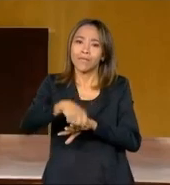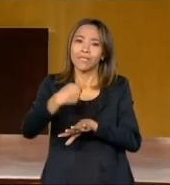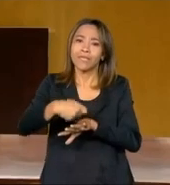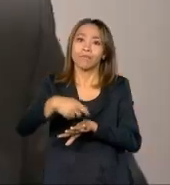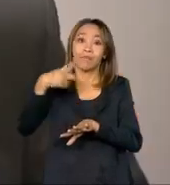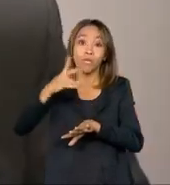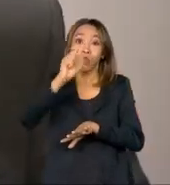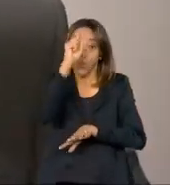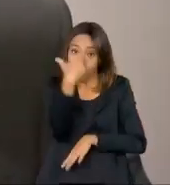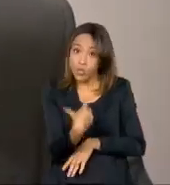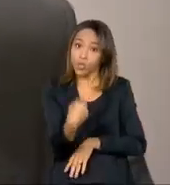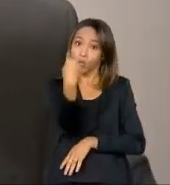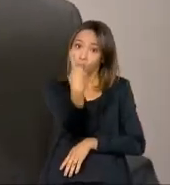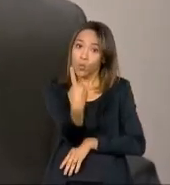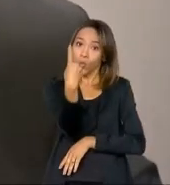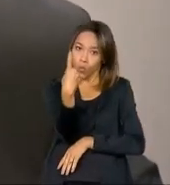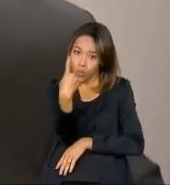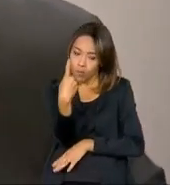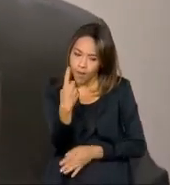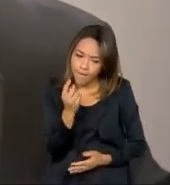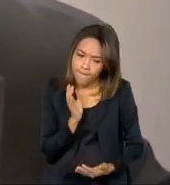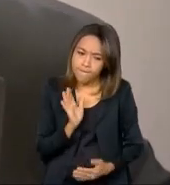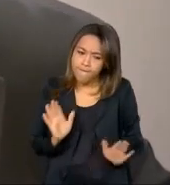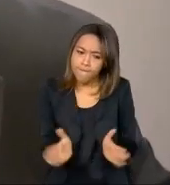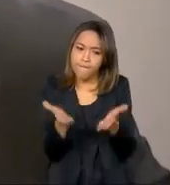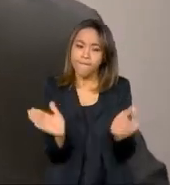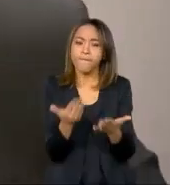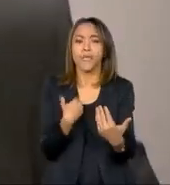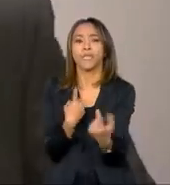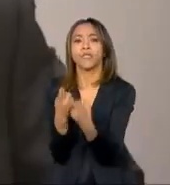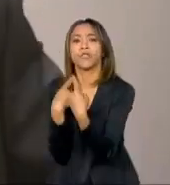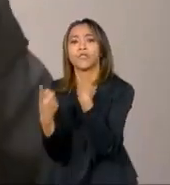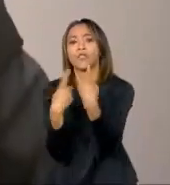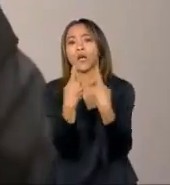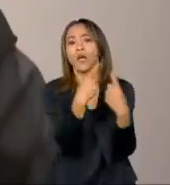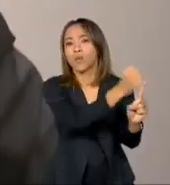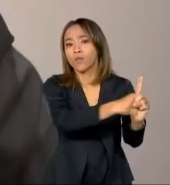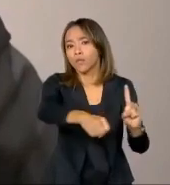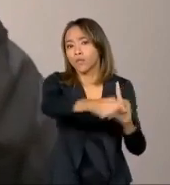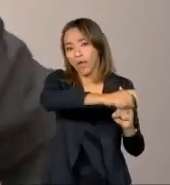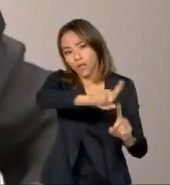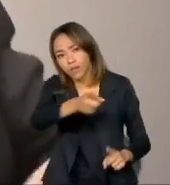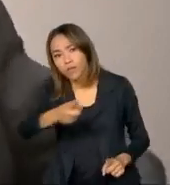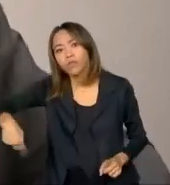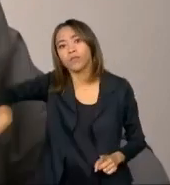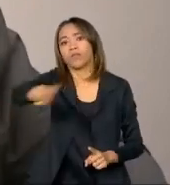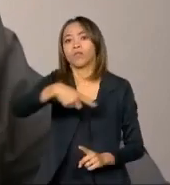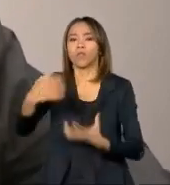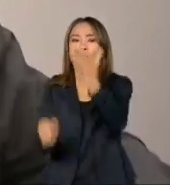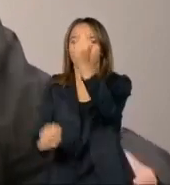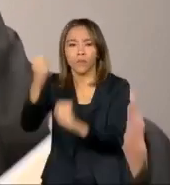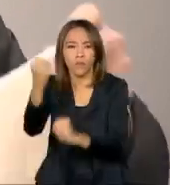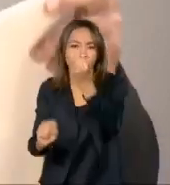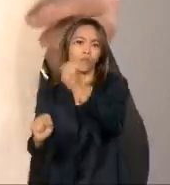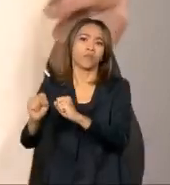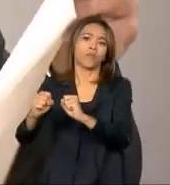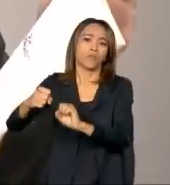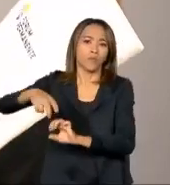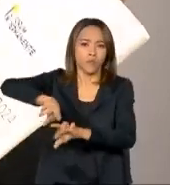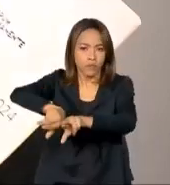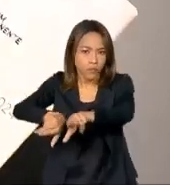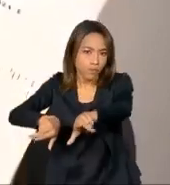time, e fazendo diálogo com a sociedade civil e com o setor produtivo. A